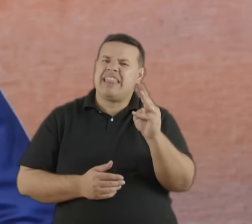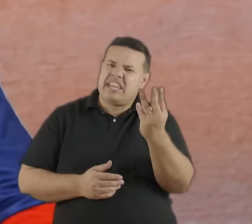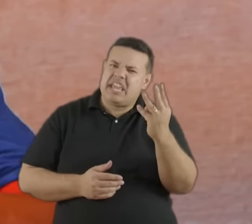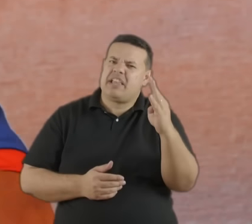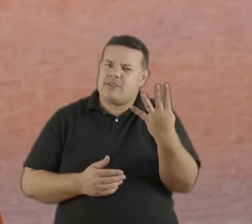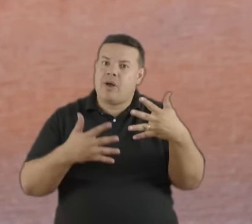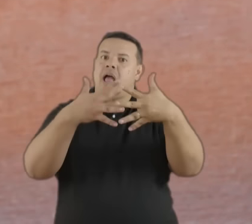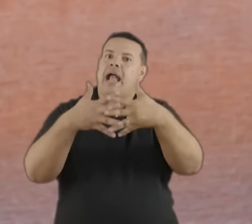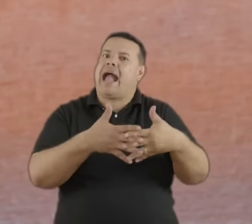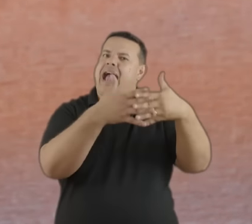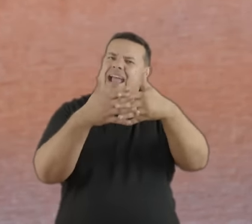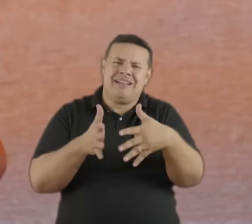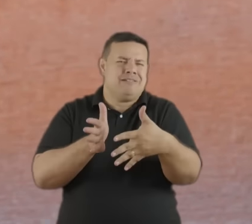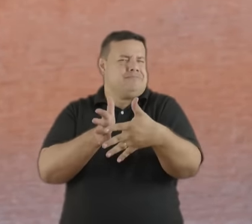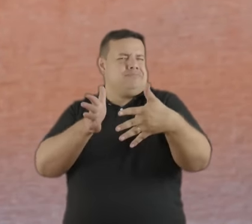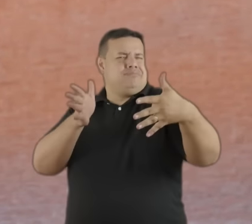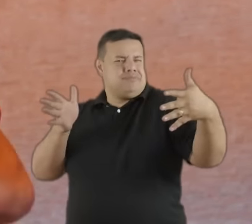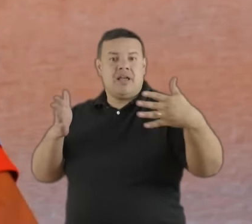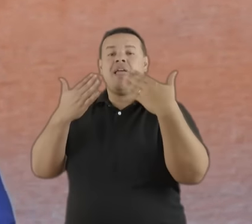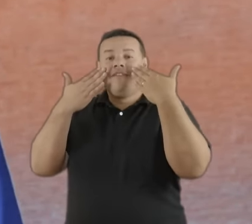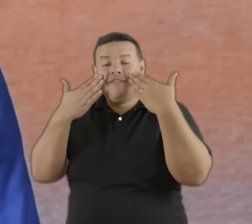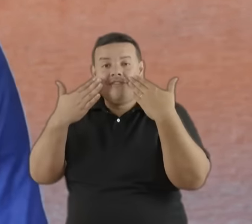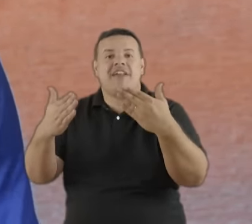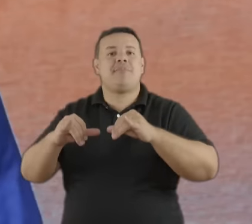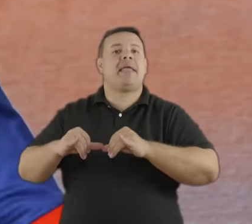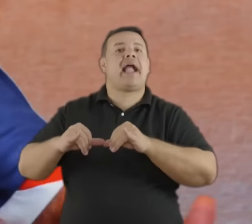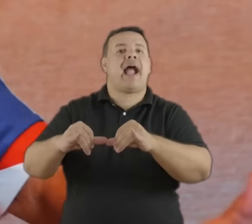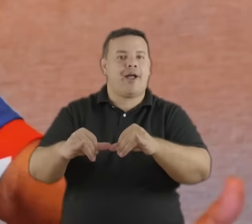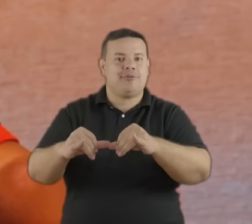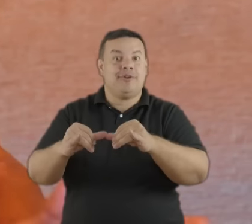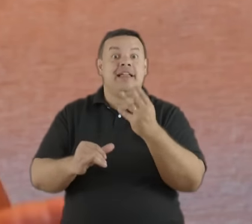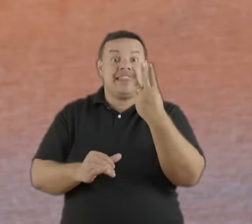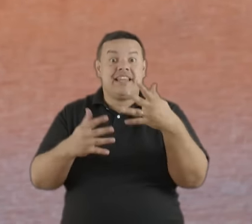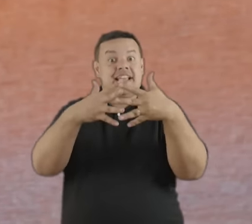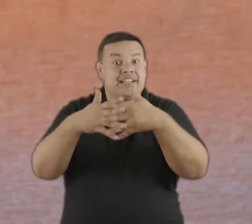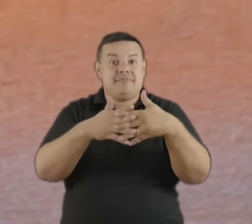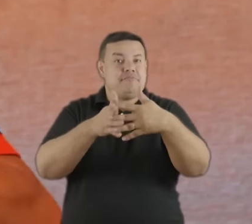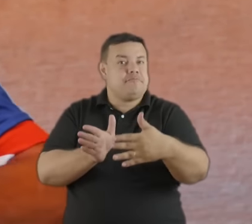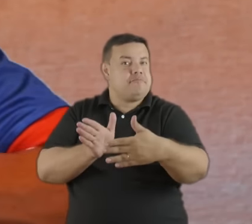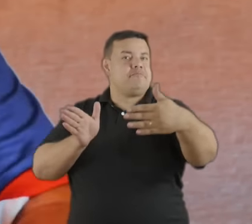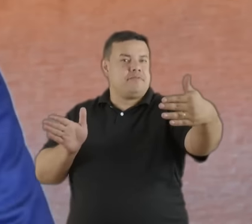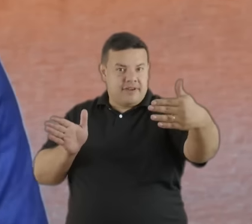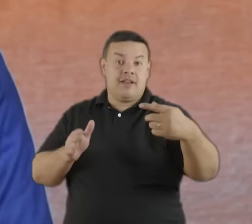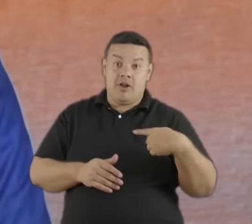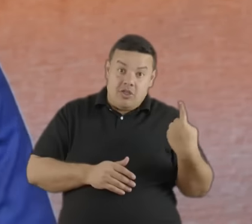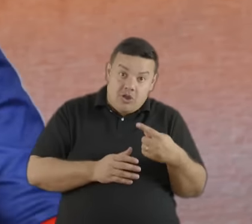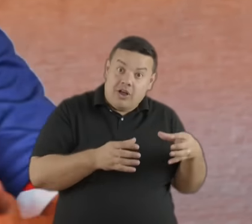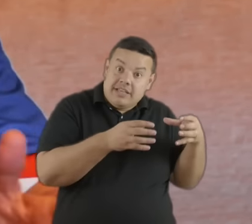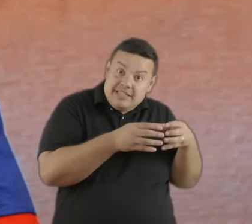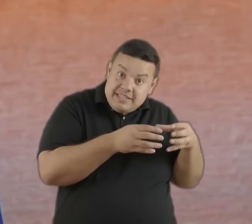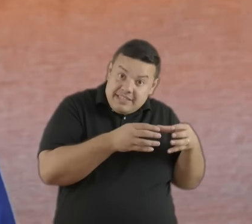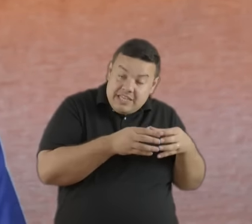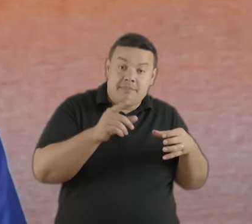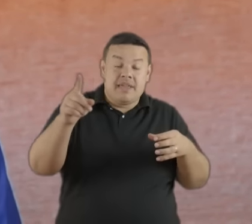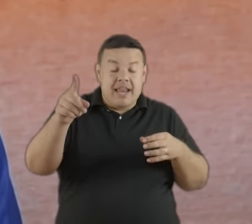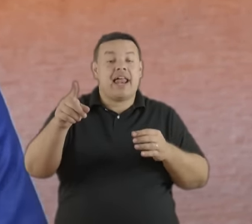porta, naquela farmácia de Mundo Peixoto, aquele supermercado. Aí botava 3 carretas ali, a gente concentrado quando ia. E